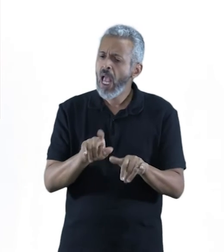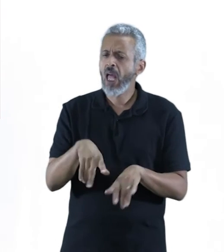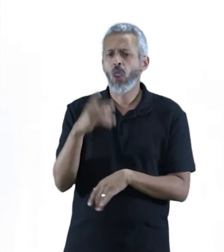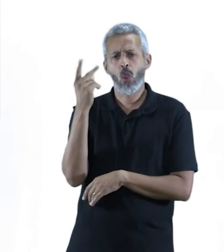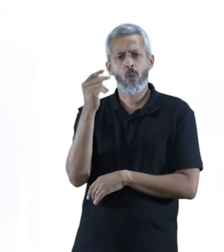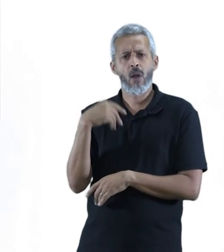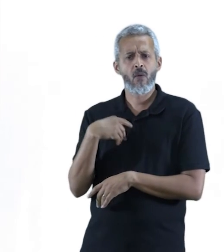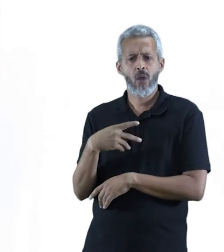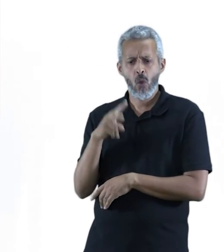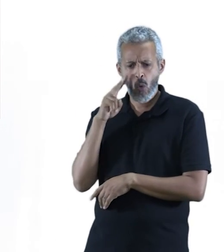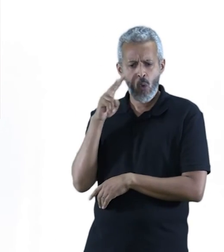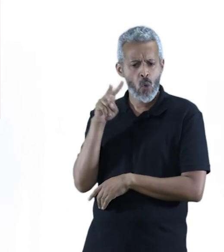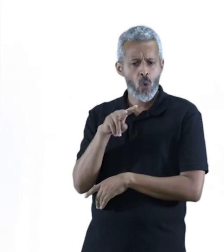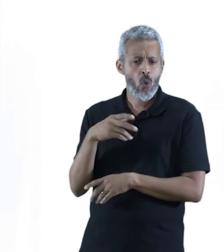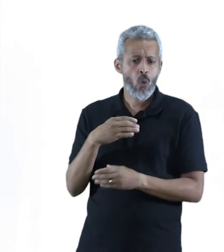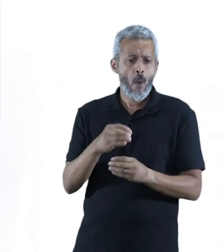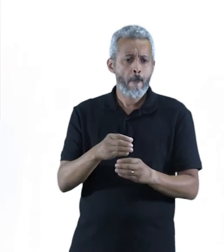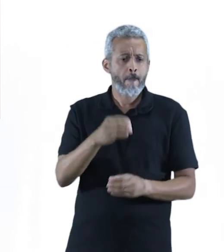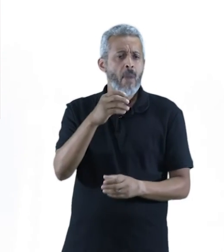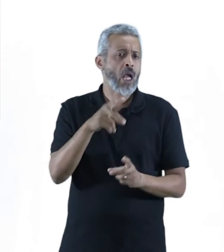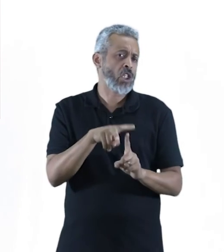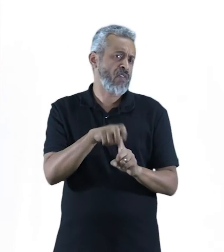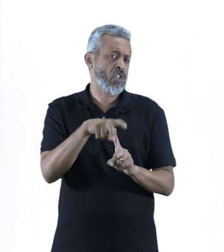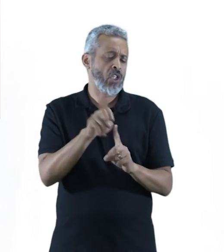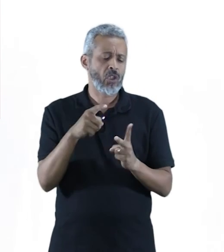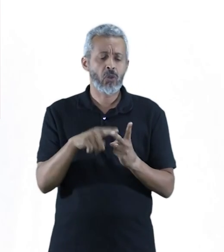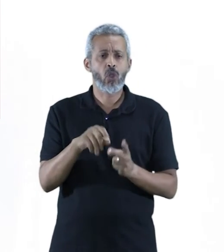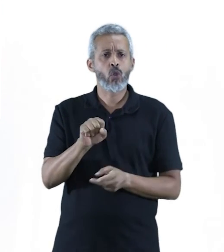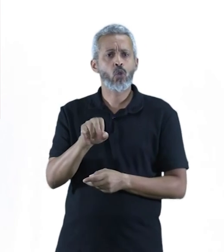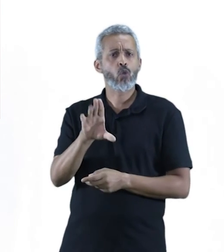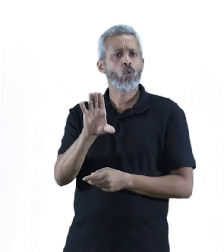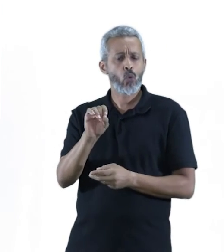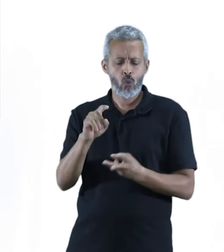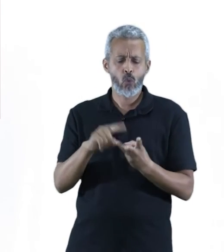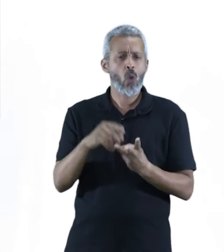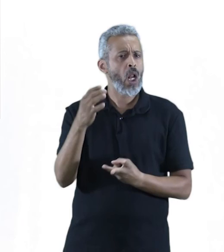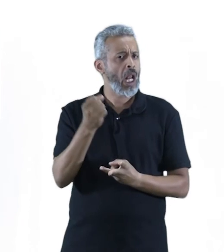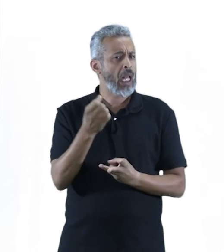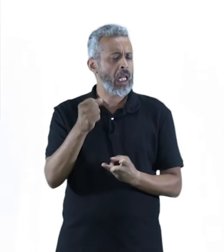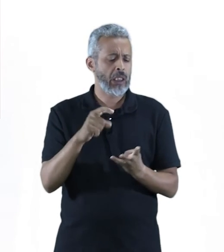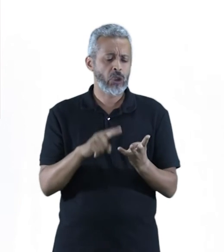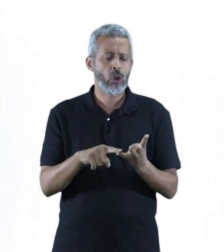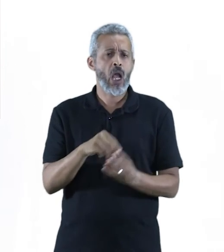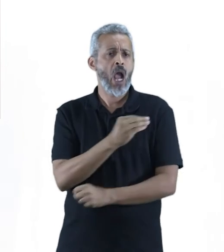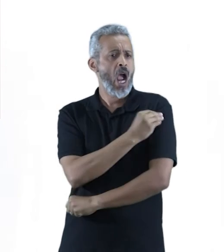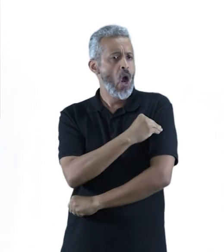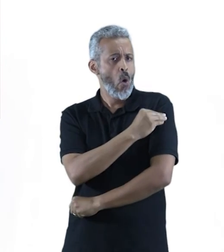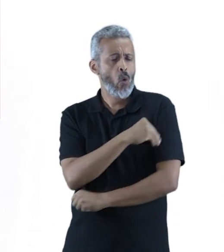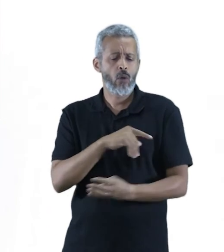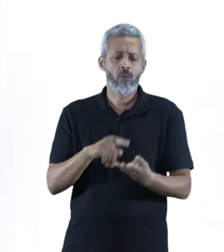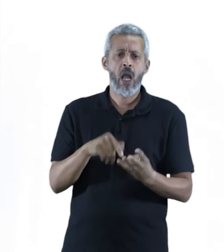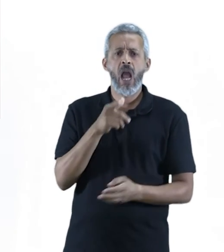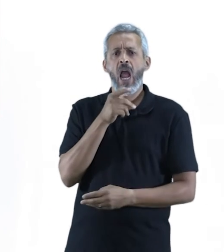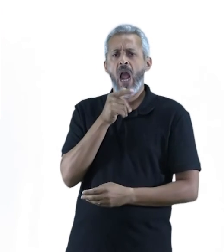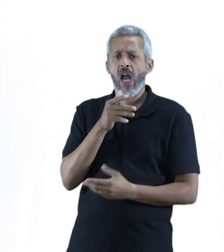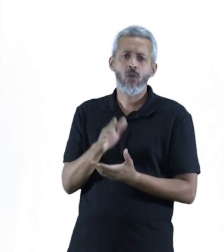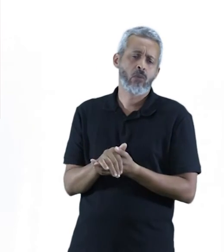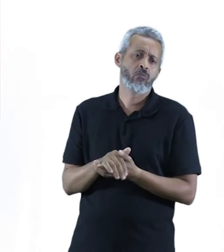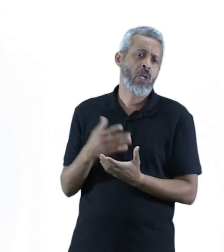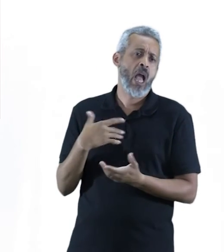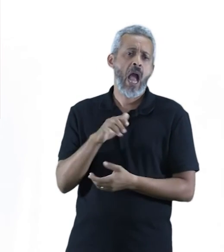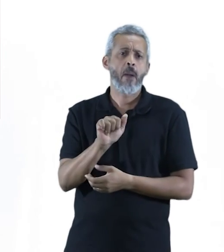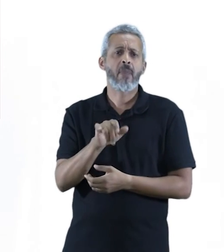é comum observá-lo nas embalagens de refrigerantes, sucos, leite, álcool,